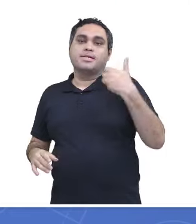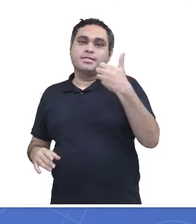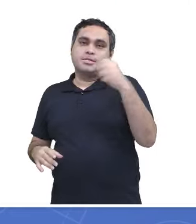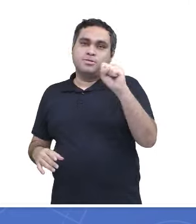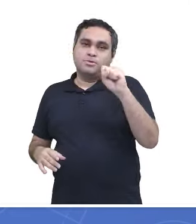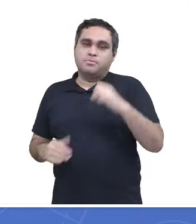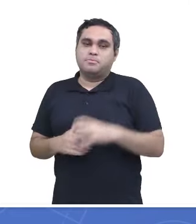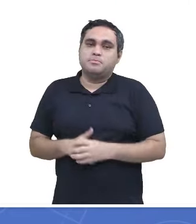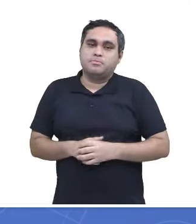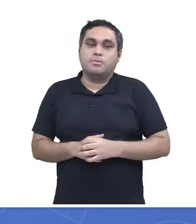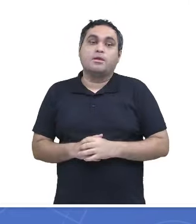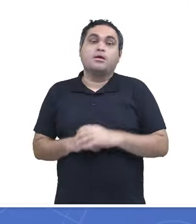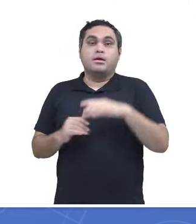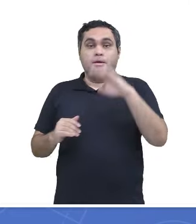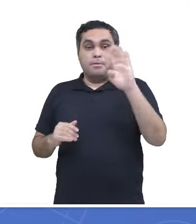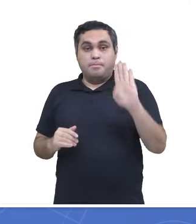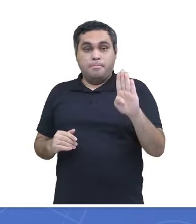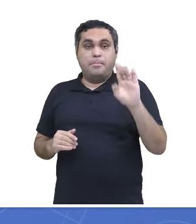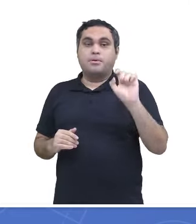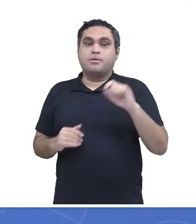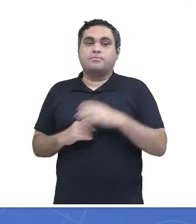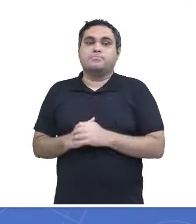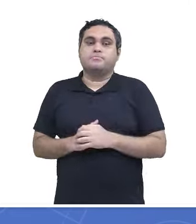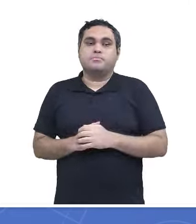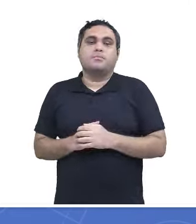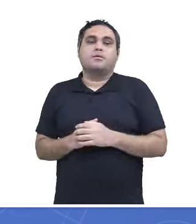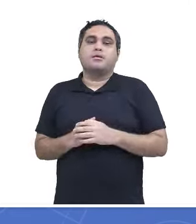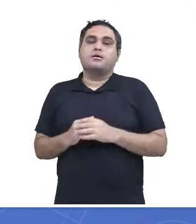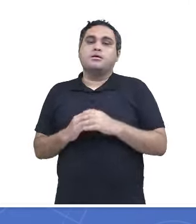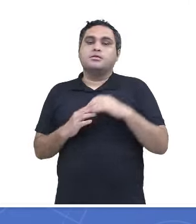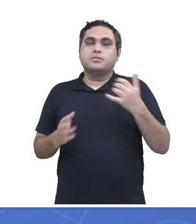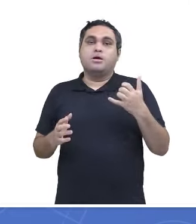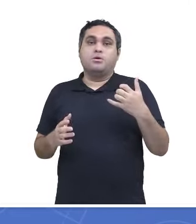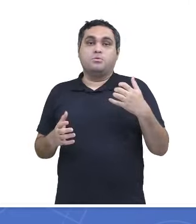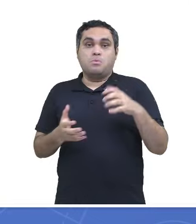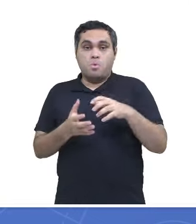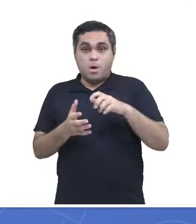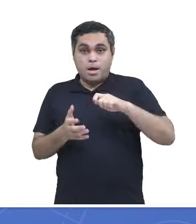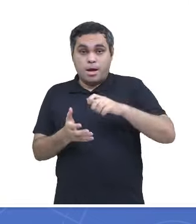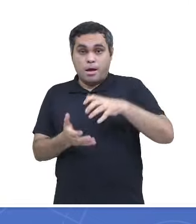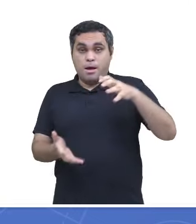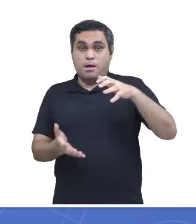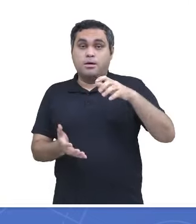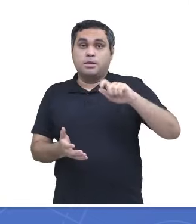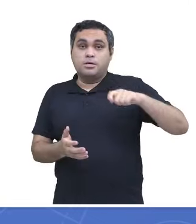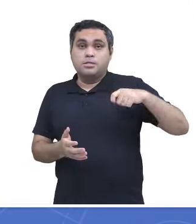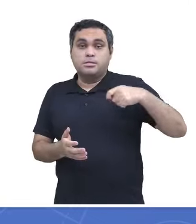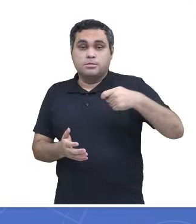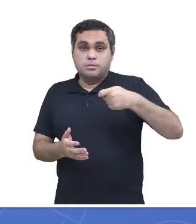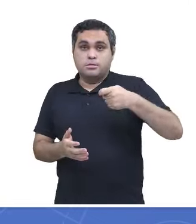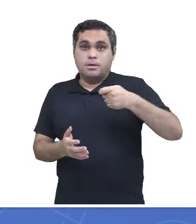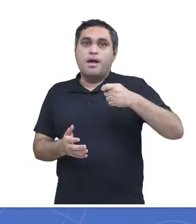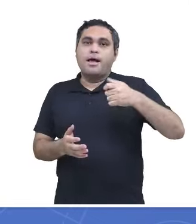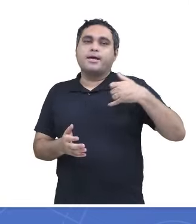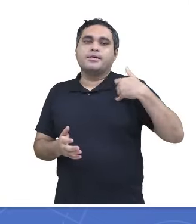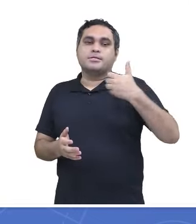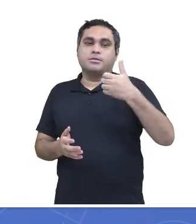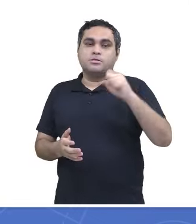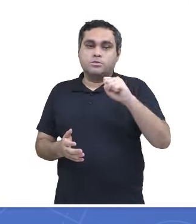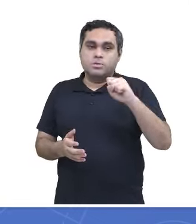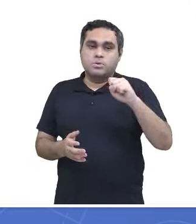anos. B, a maioridade é a partir de 18 anos e direito à habilitação